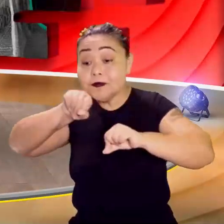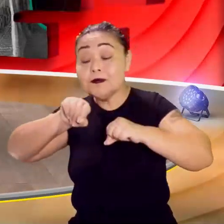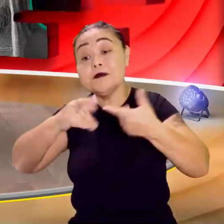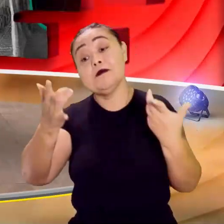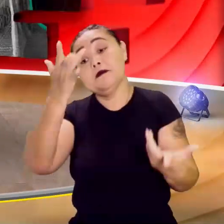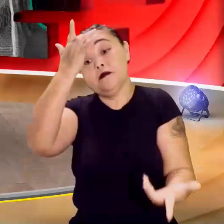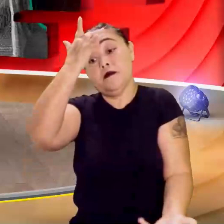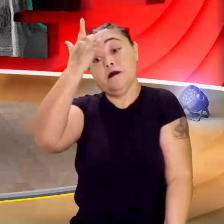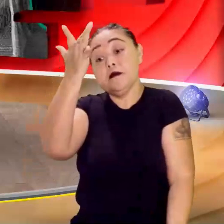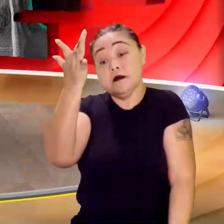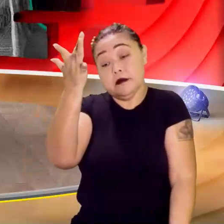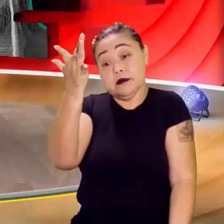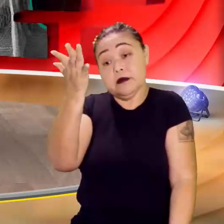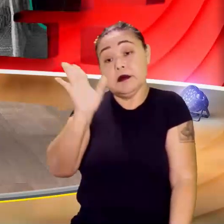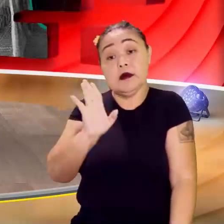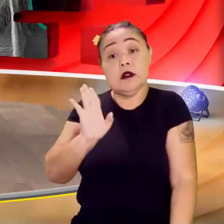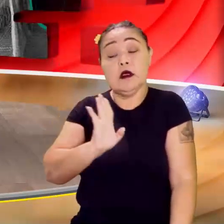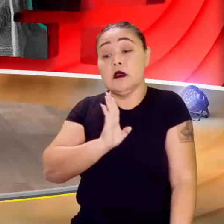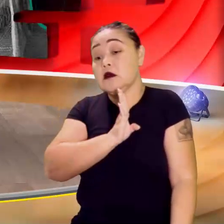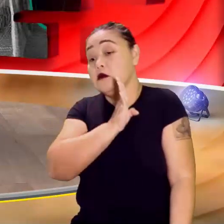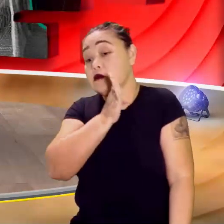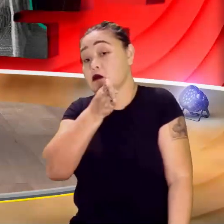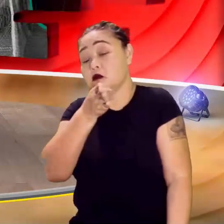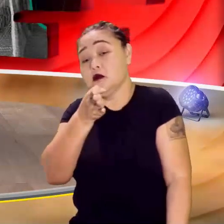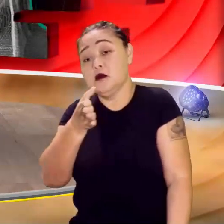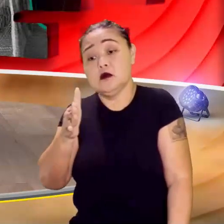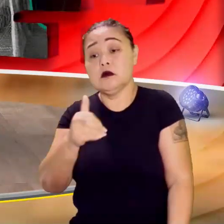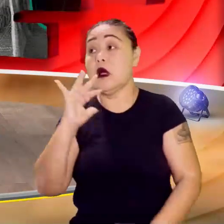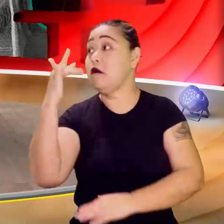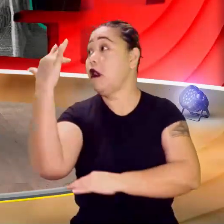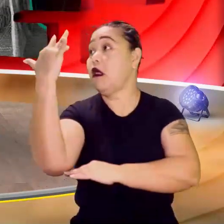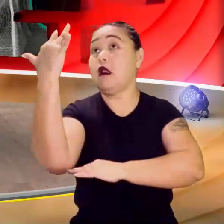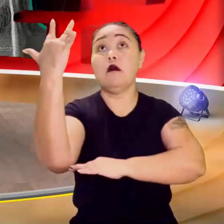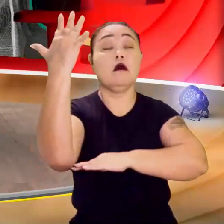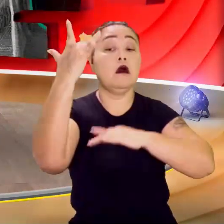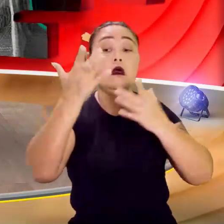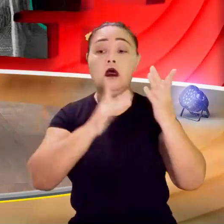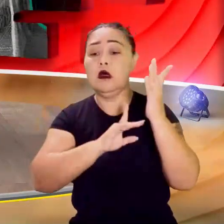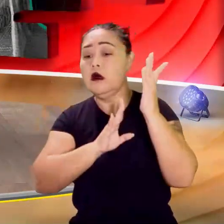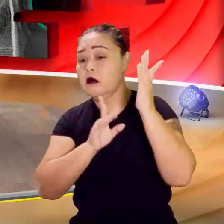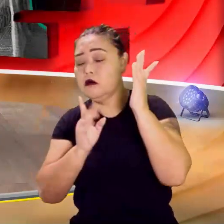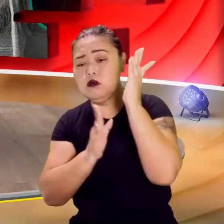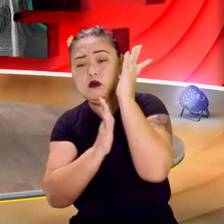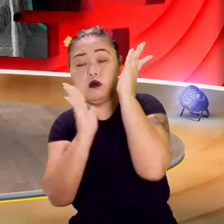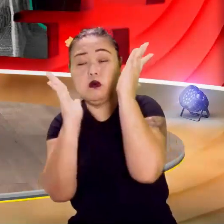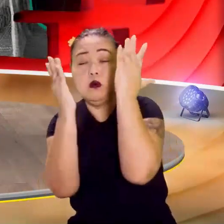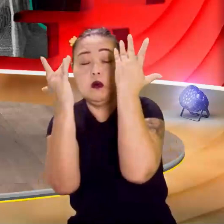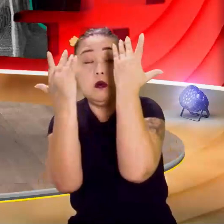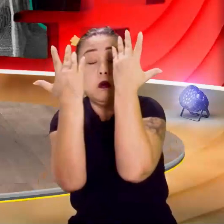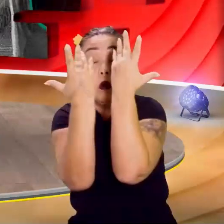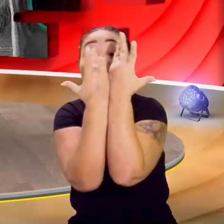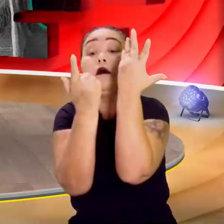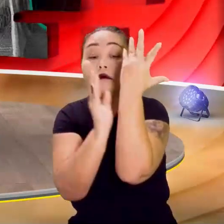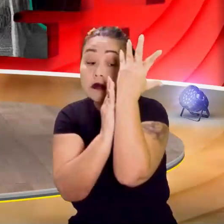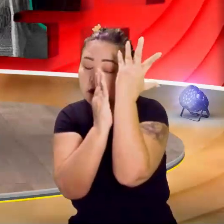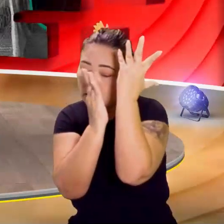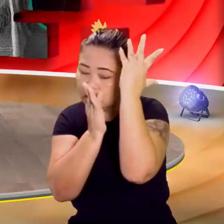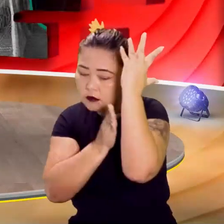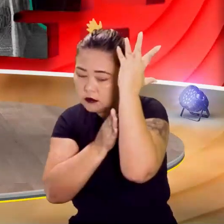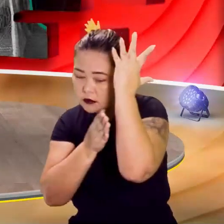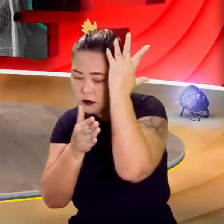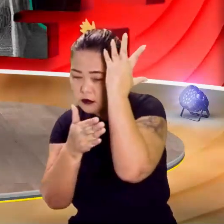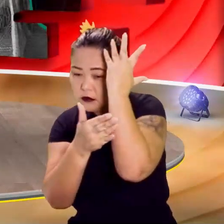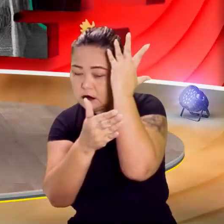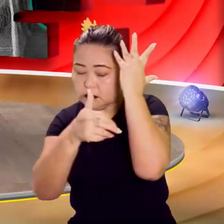mais fáceis. Se você entra, né, em uma floresta, você não vai pelo caminho que está tudo fechado, você vai procurar onde tem uma